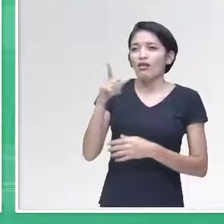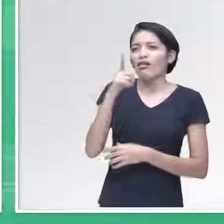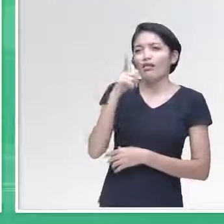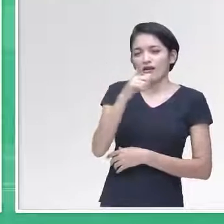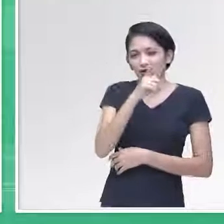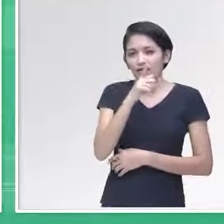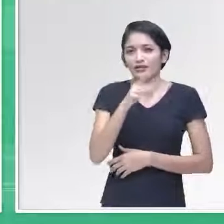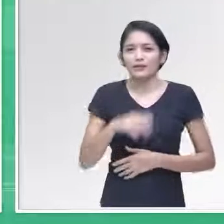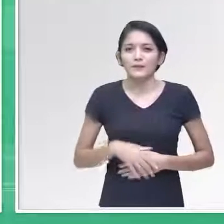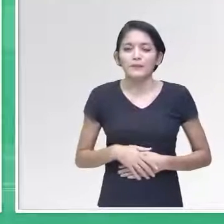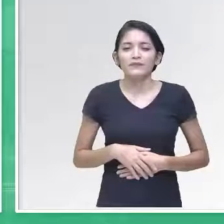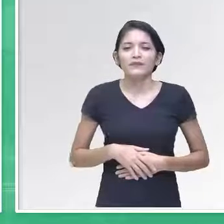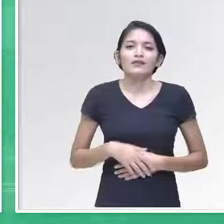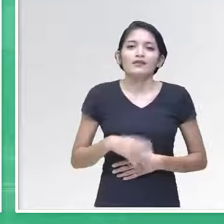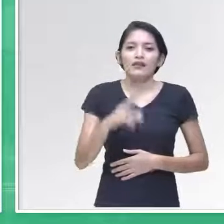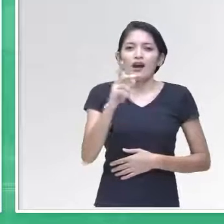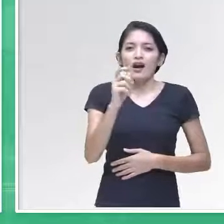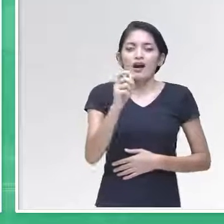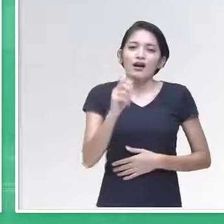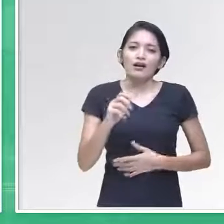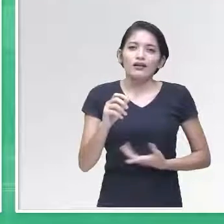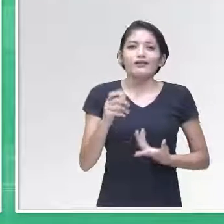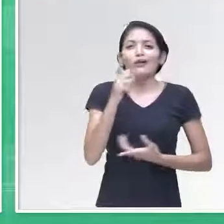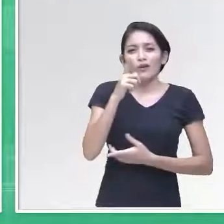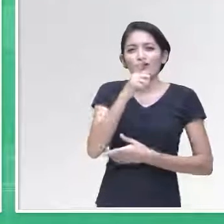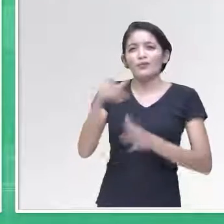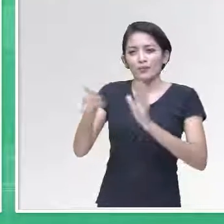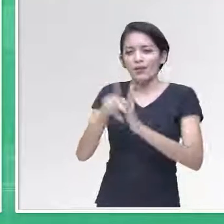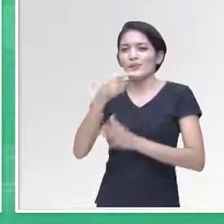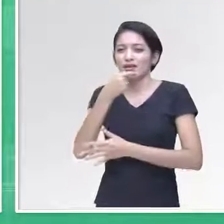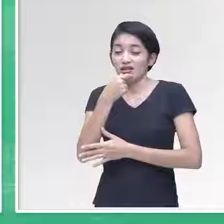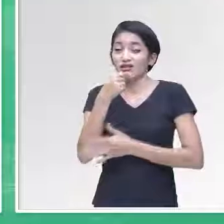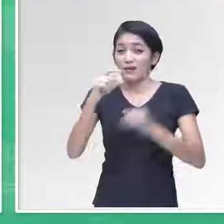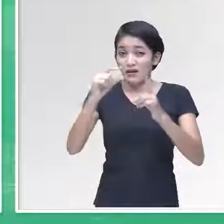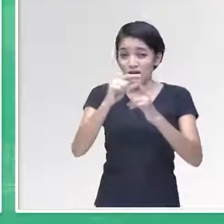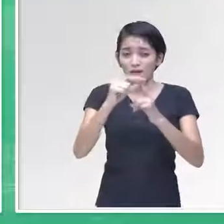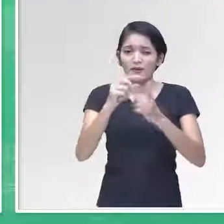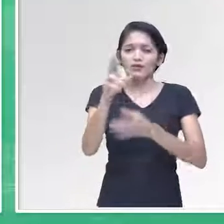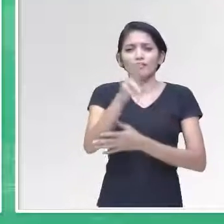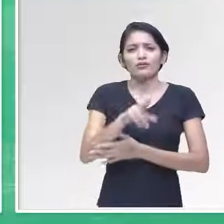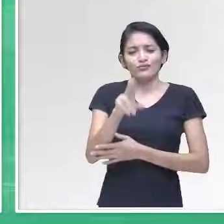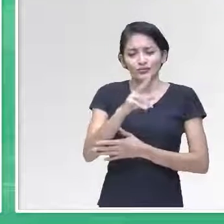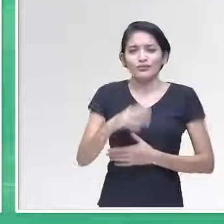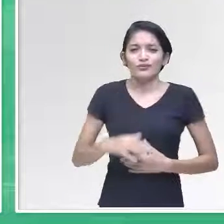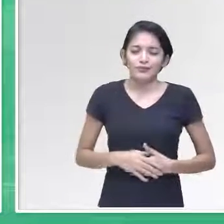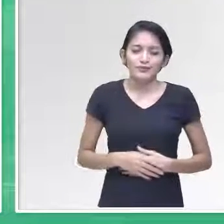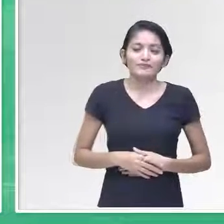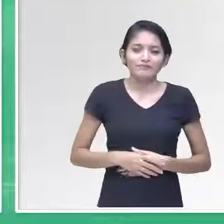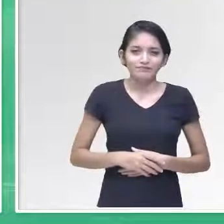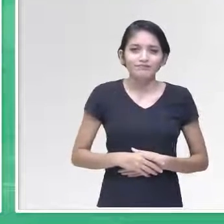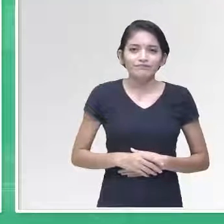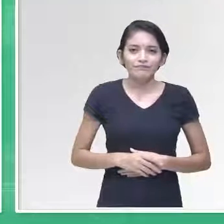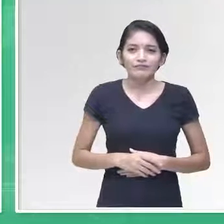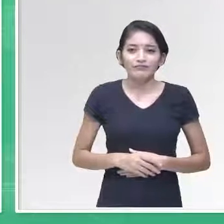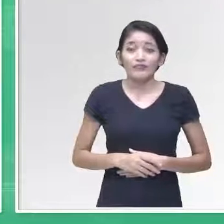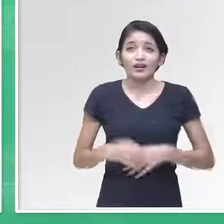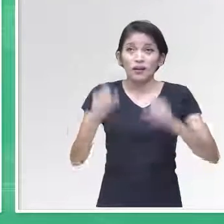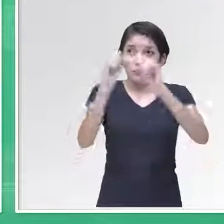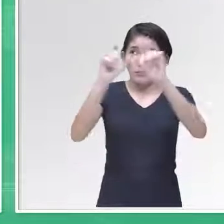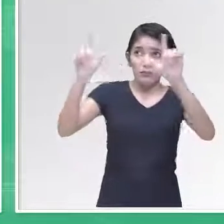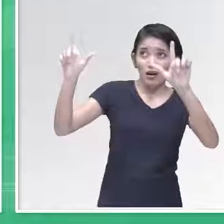Se bem que outdoor, né, tem um outro significado, sabe, em inglês. A palavra que a gente usa aqui para essas placas